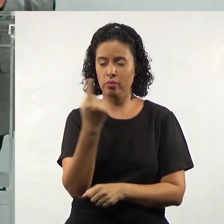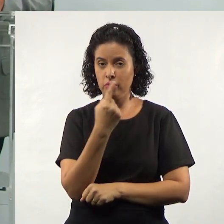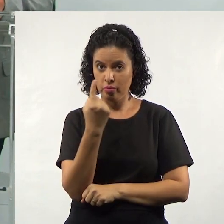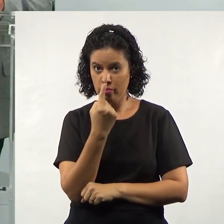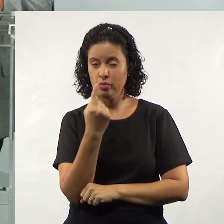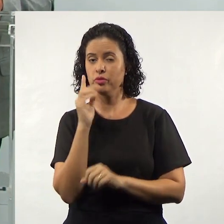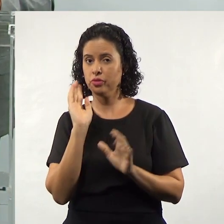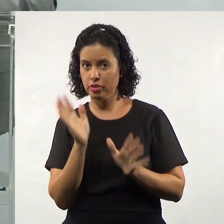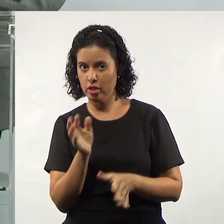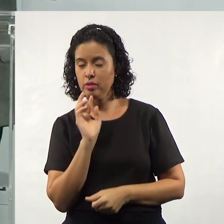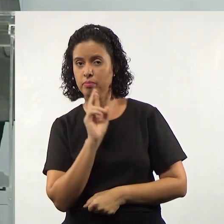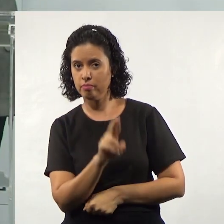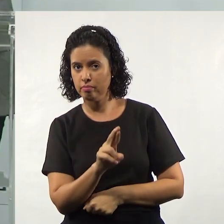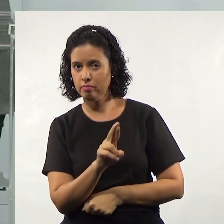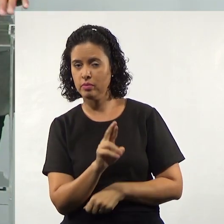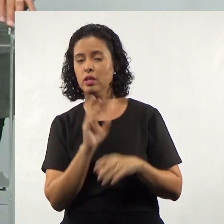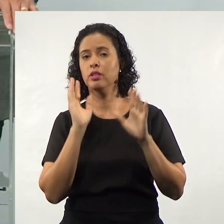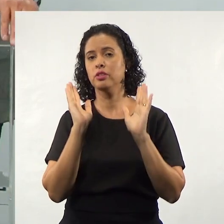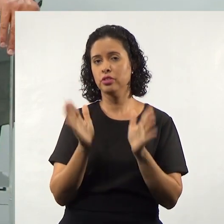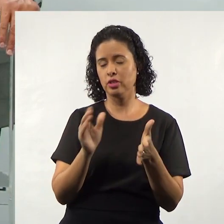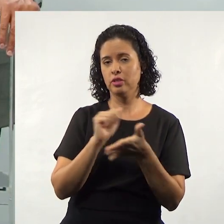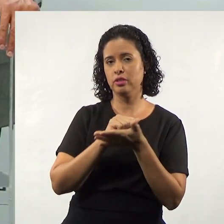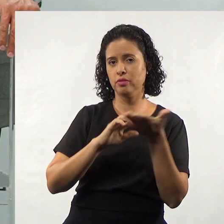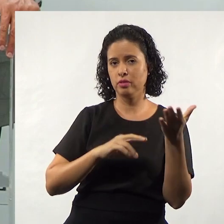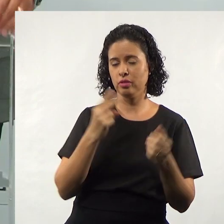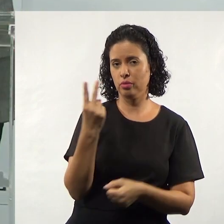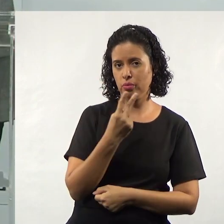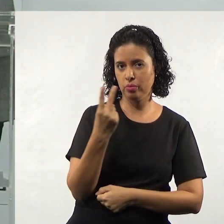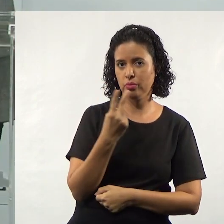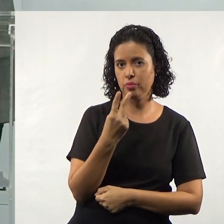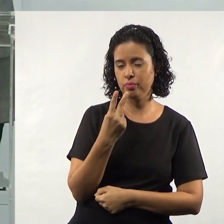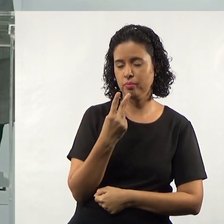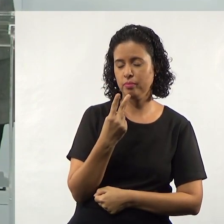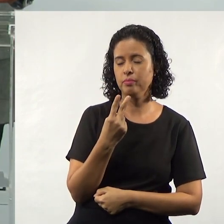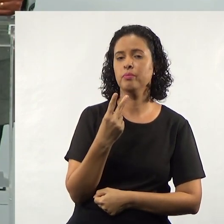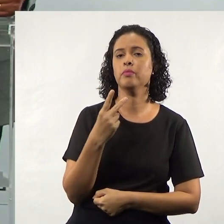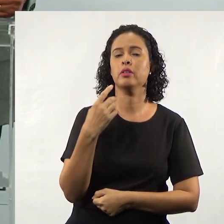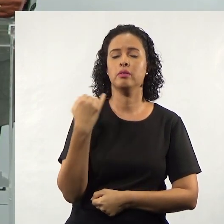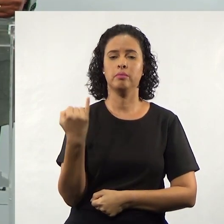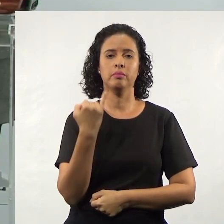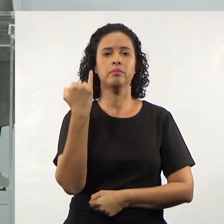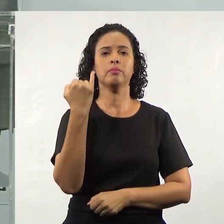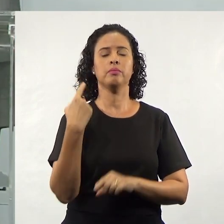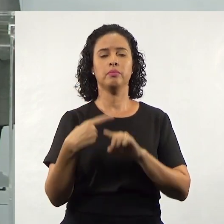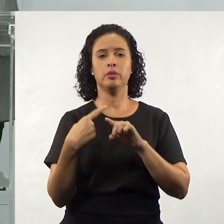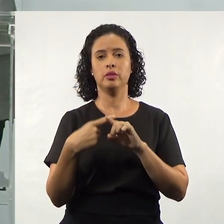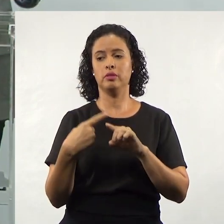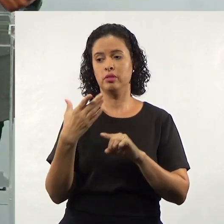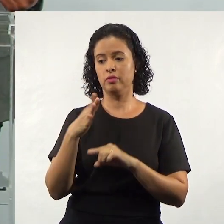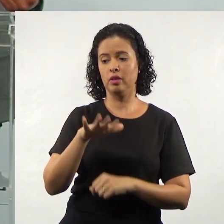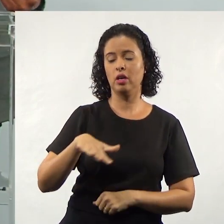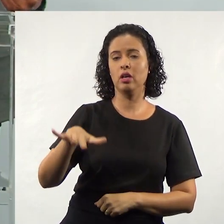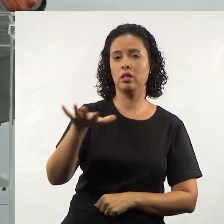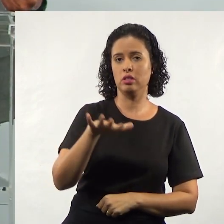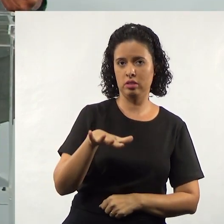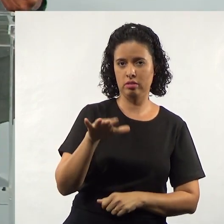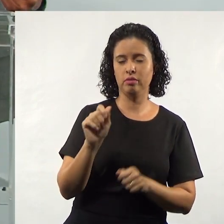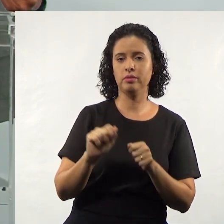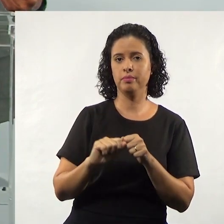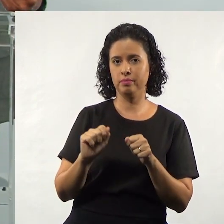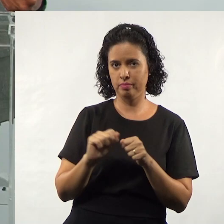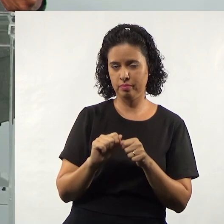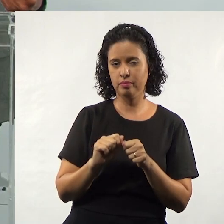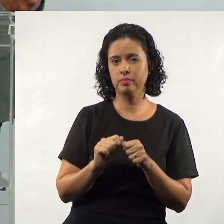aquele questionário? Você já fez a atividade de percurso 2? Essa aí é de suma importância, porque você vai a campo